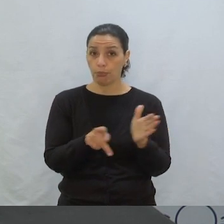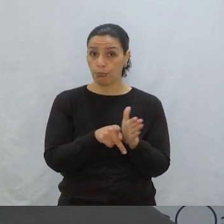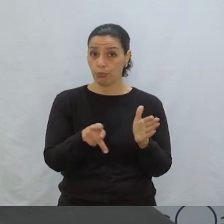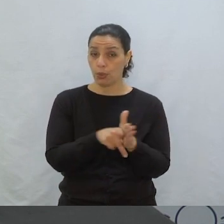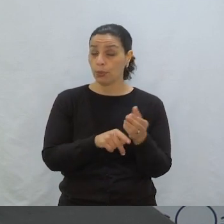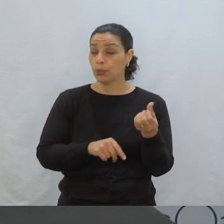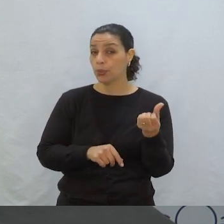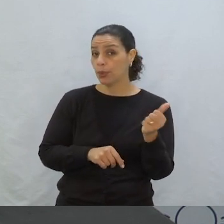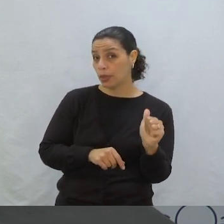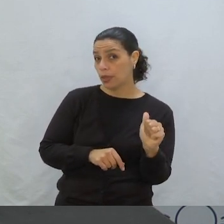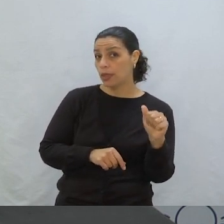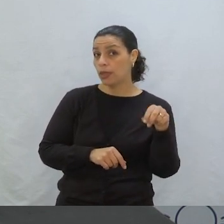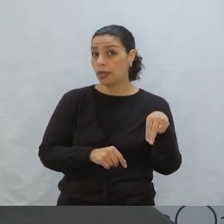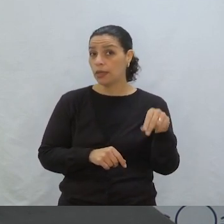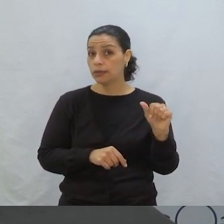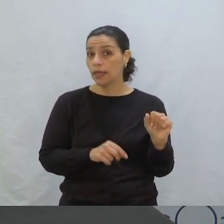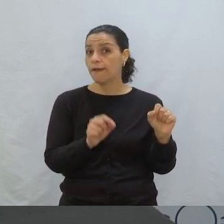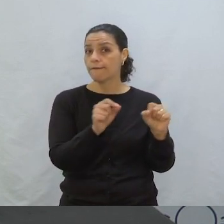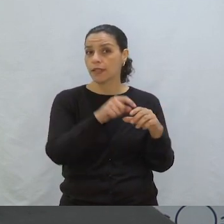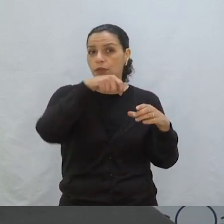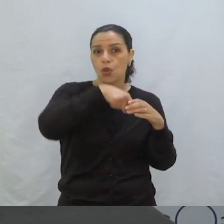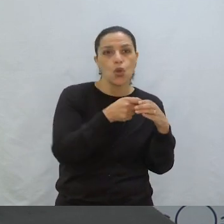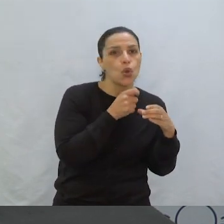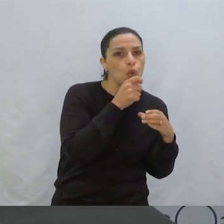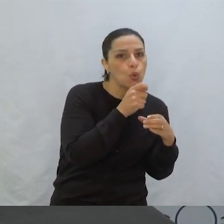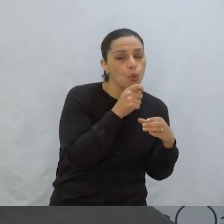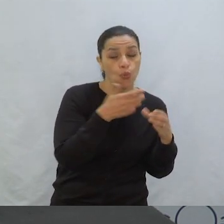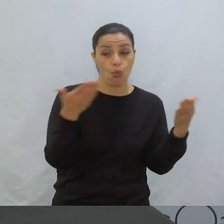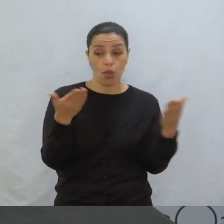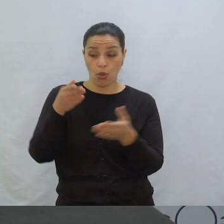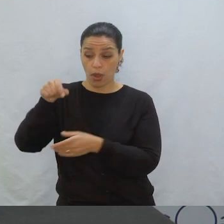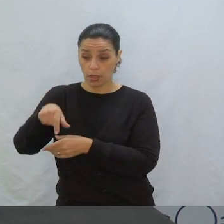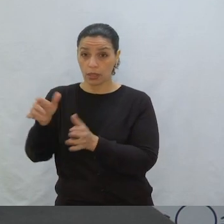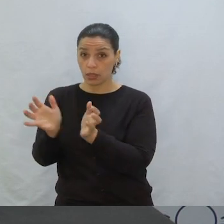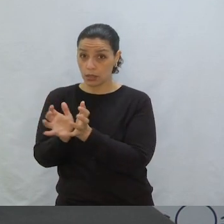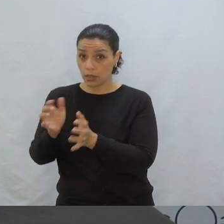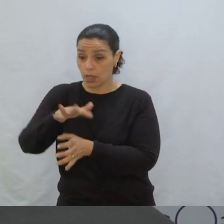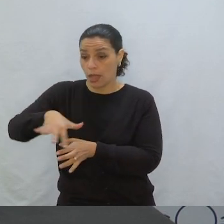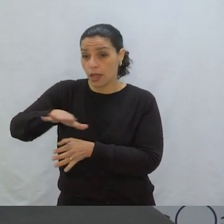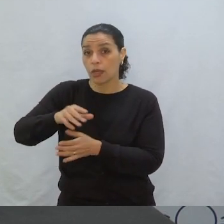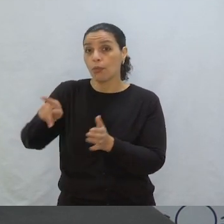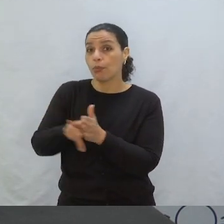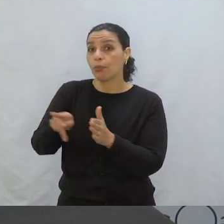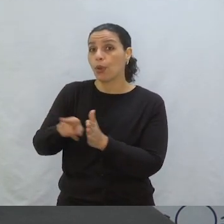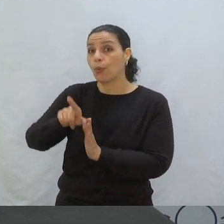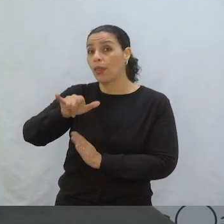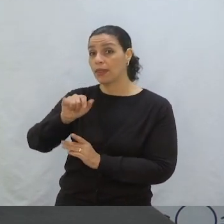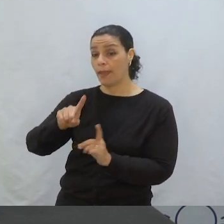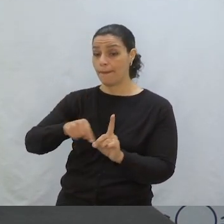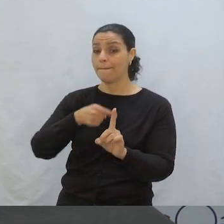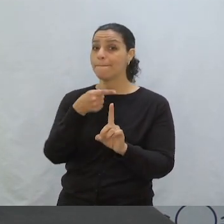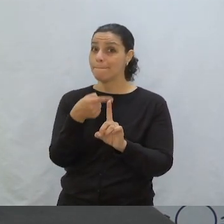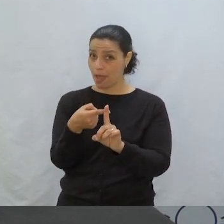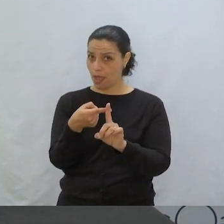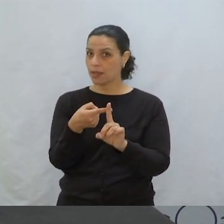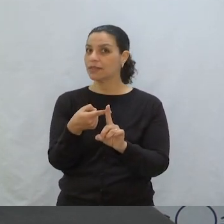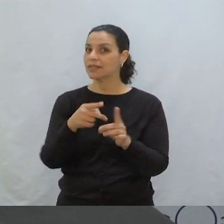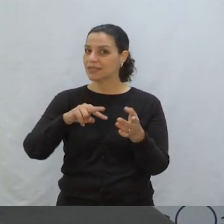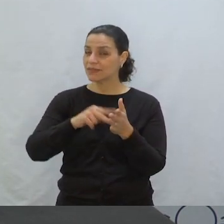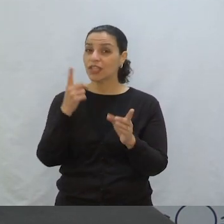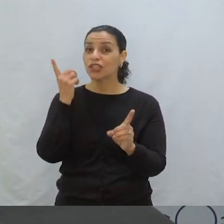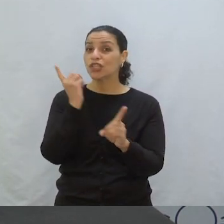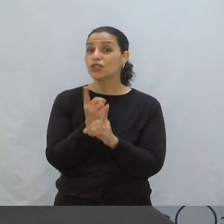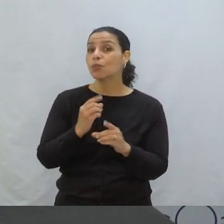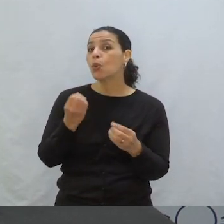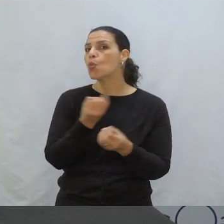bolinhas que a Ana fez. E agora vamos separar a quantidade da Lia. Mas como nós vamos fazer uma adição, porque